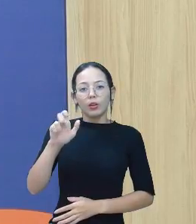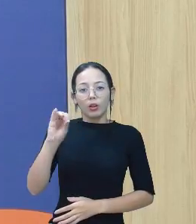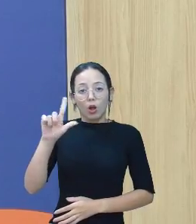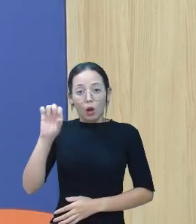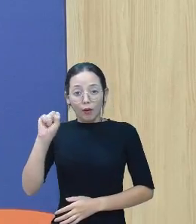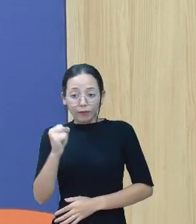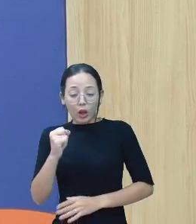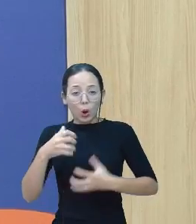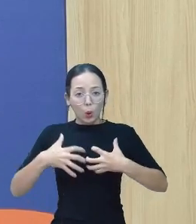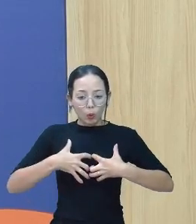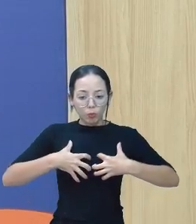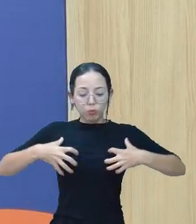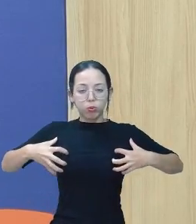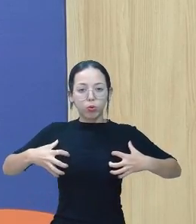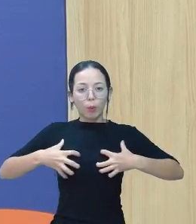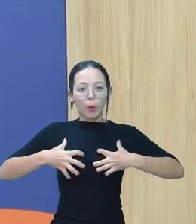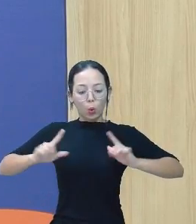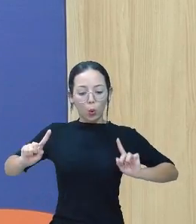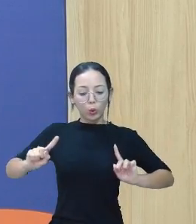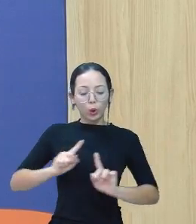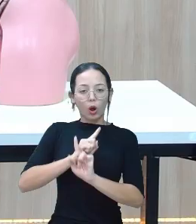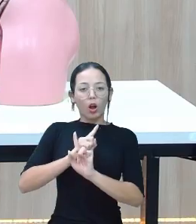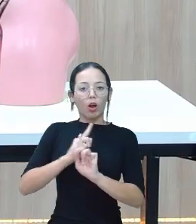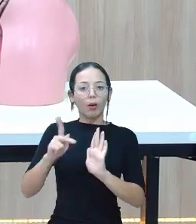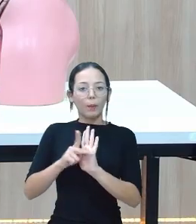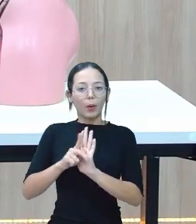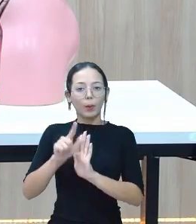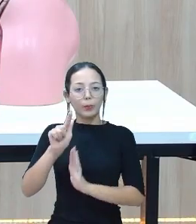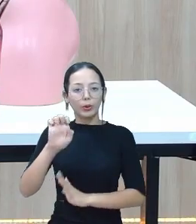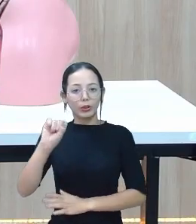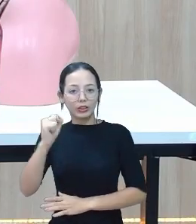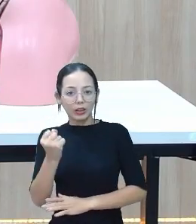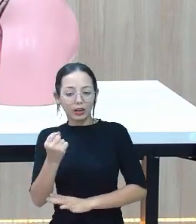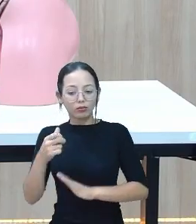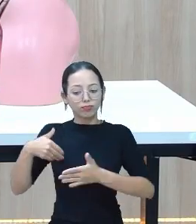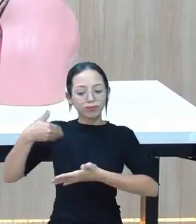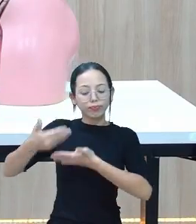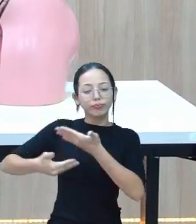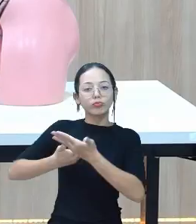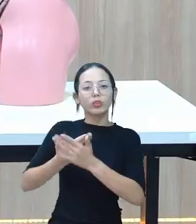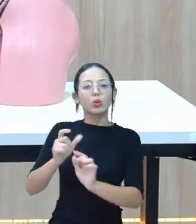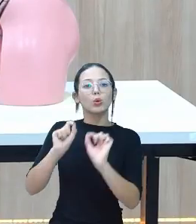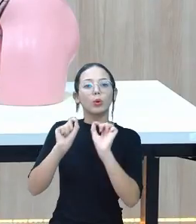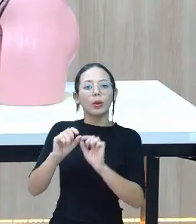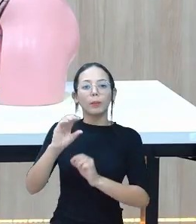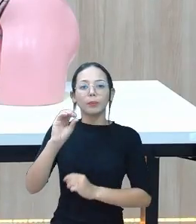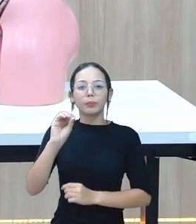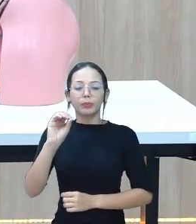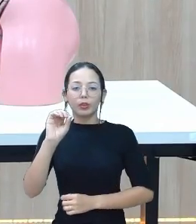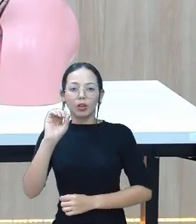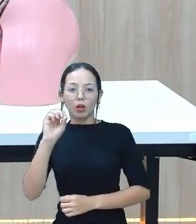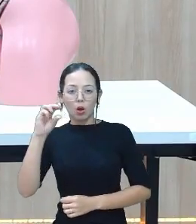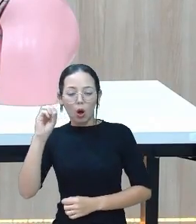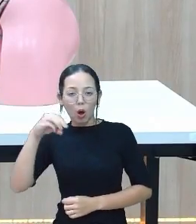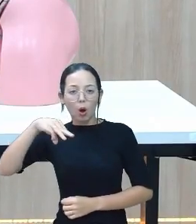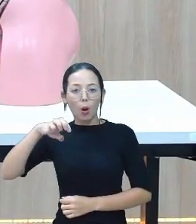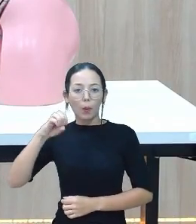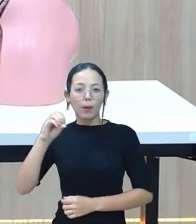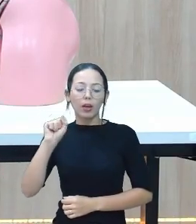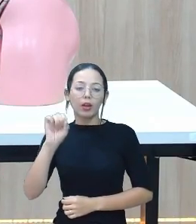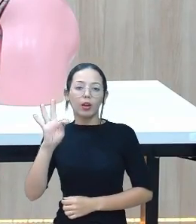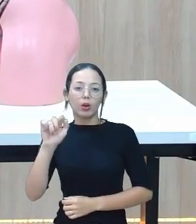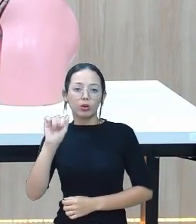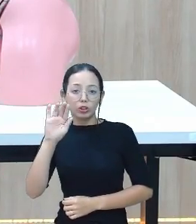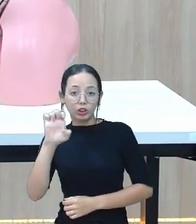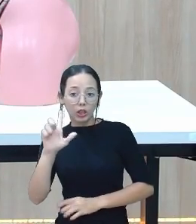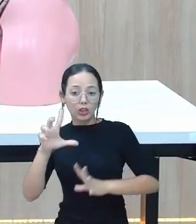vai ocorrer as trocas gasosas, em um processo chamado homeostase, né? Então, isso aí